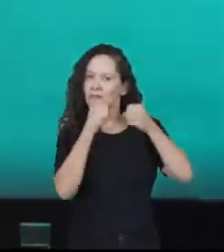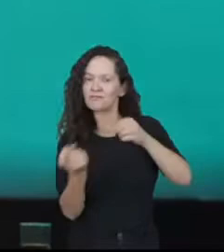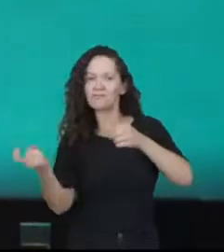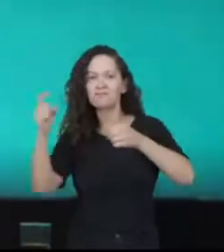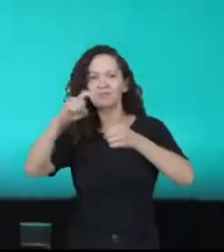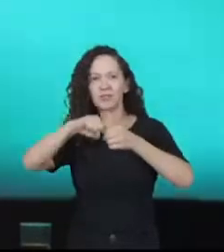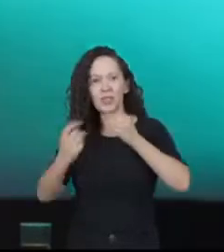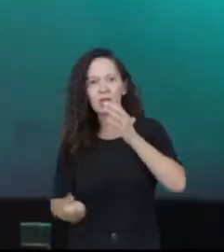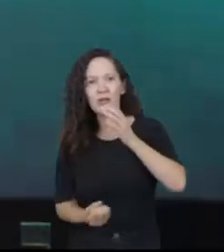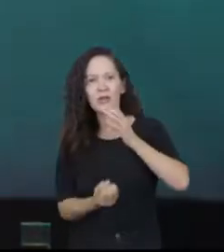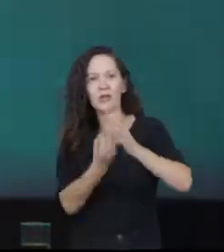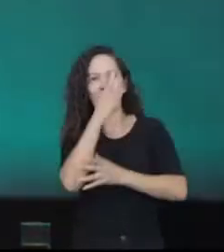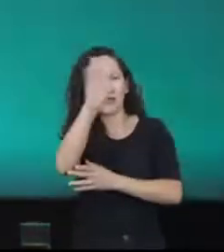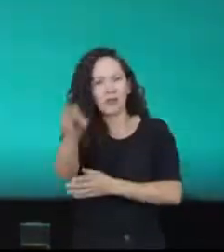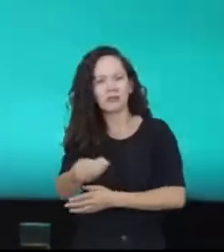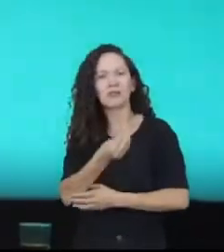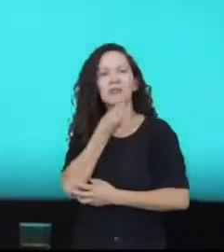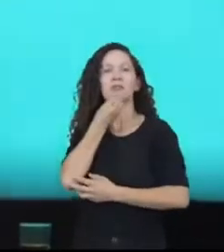oportunidades